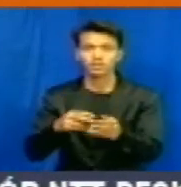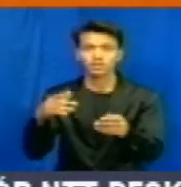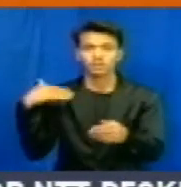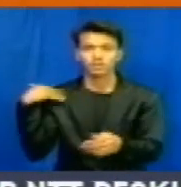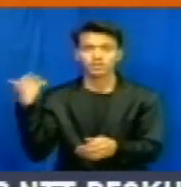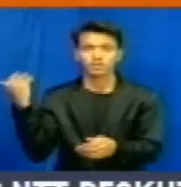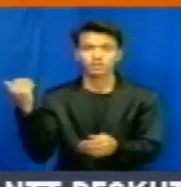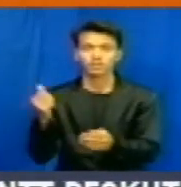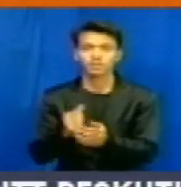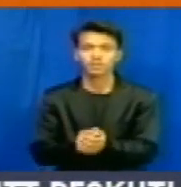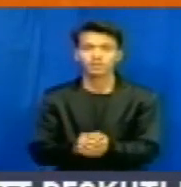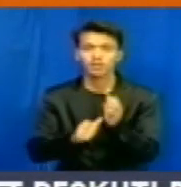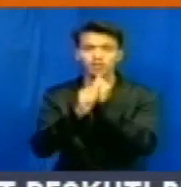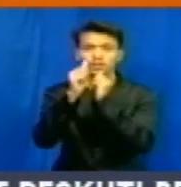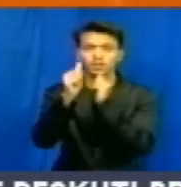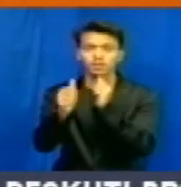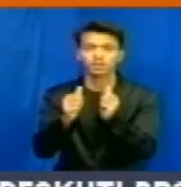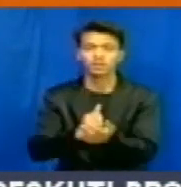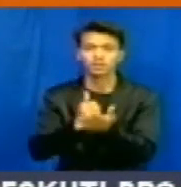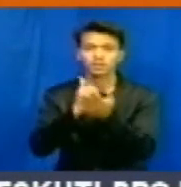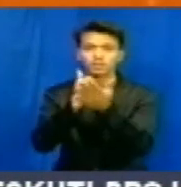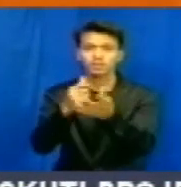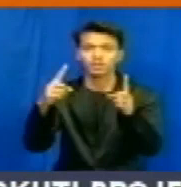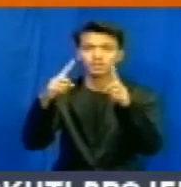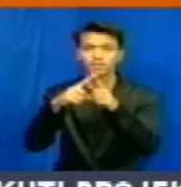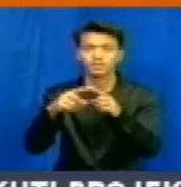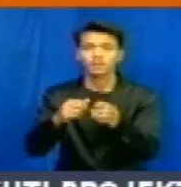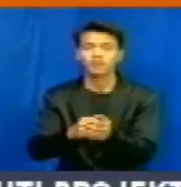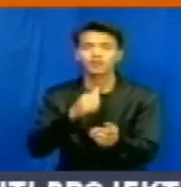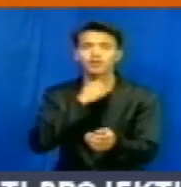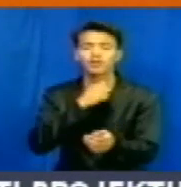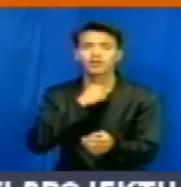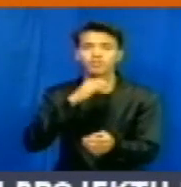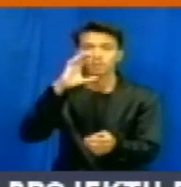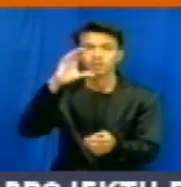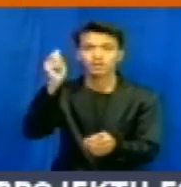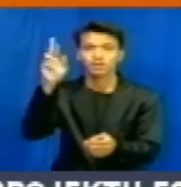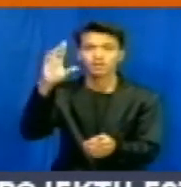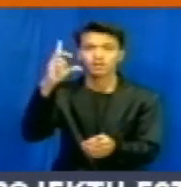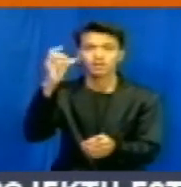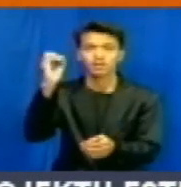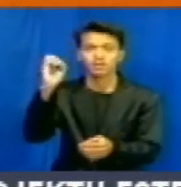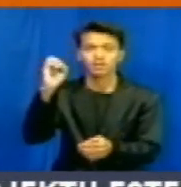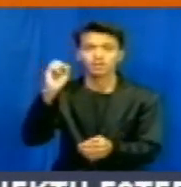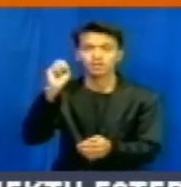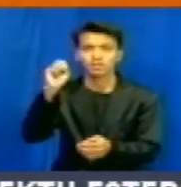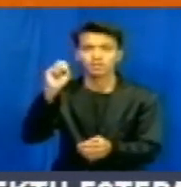Juventude Lorico Asuan in Hato o Solidariedade ba Bispo Dom Carlos Felipe Ximenes Belo.